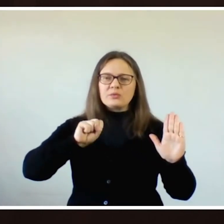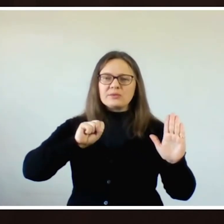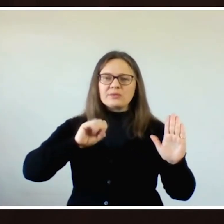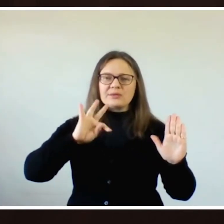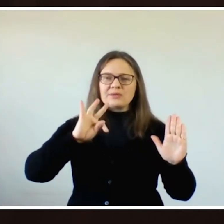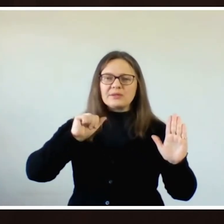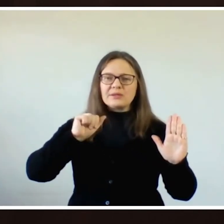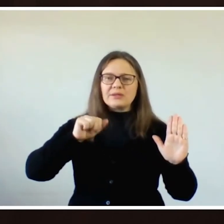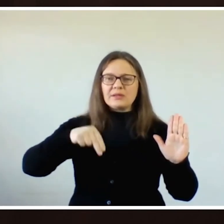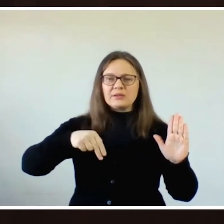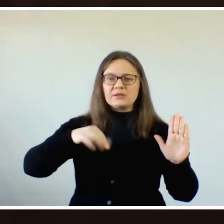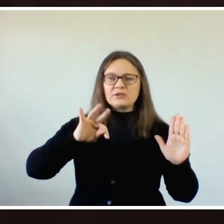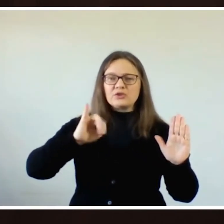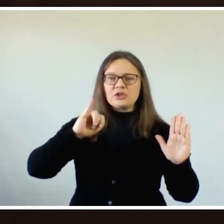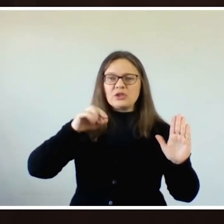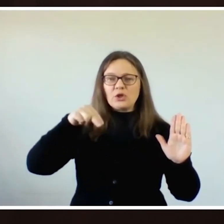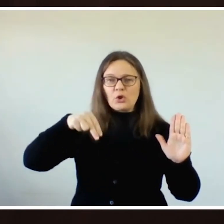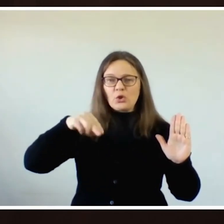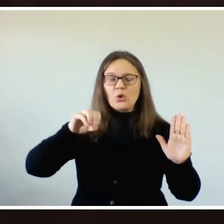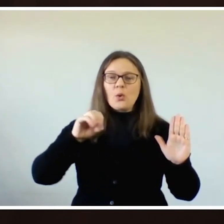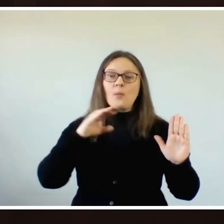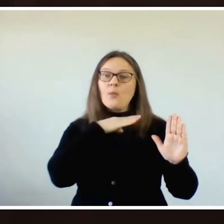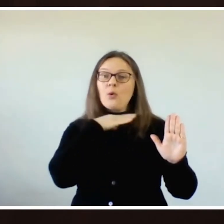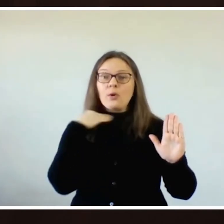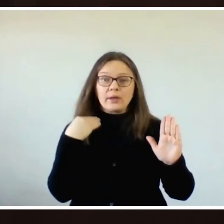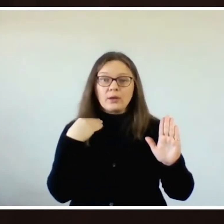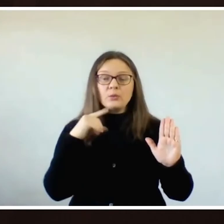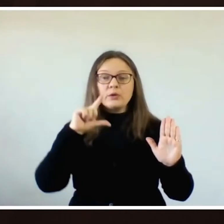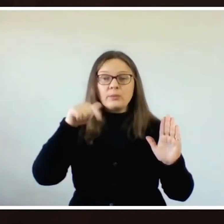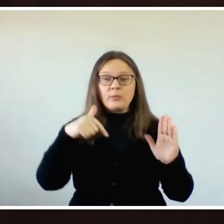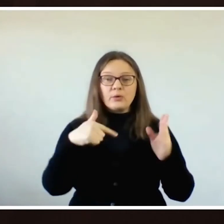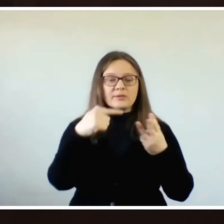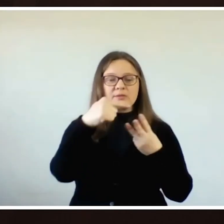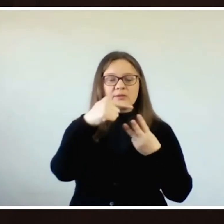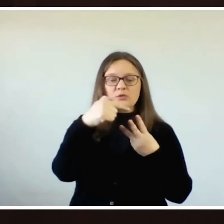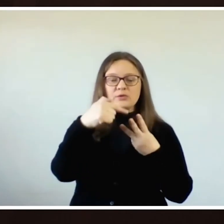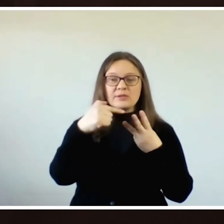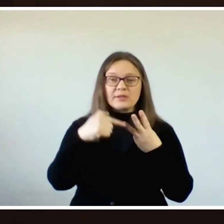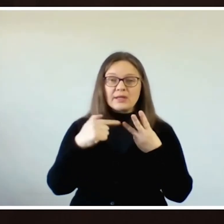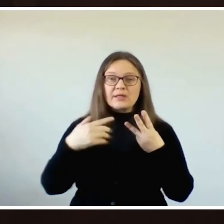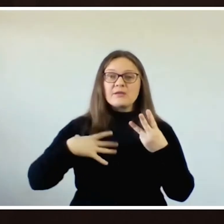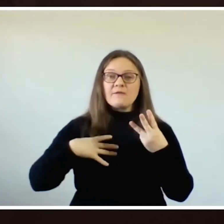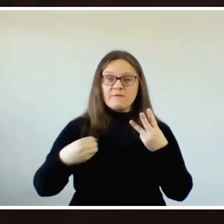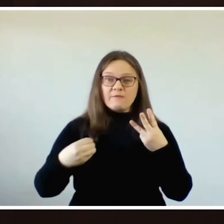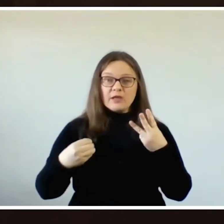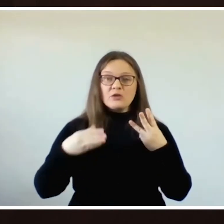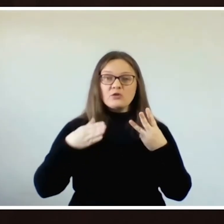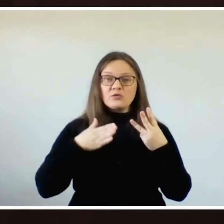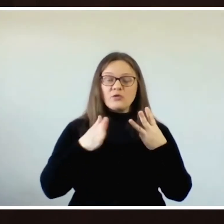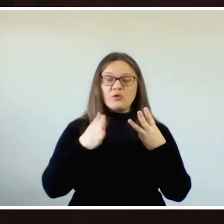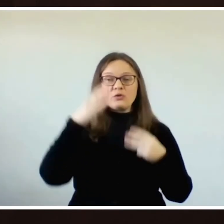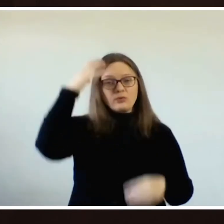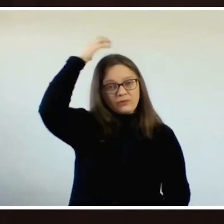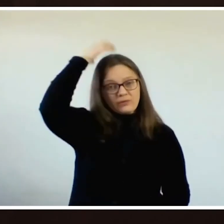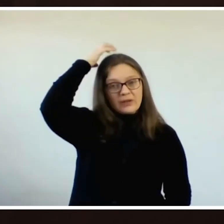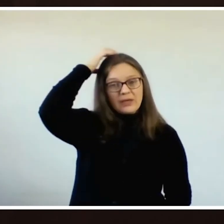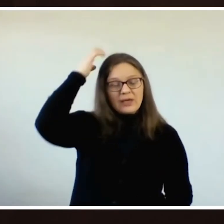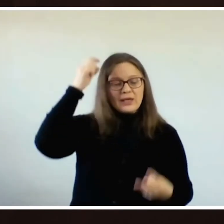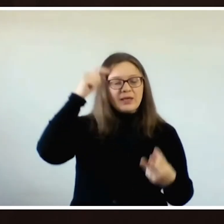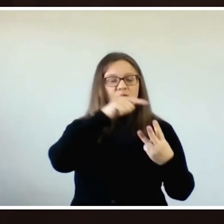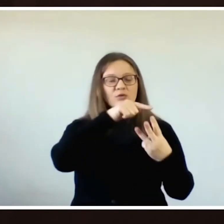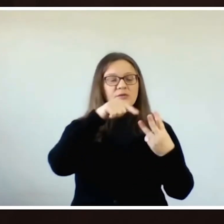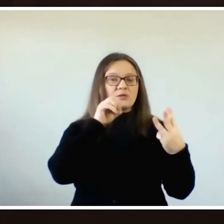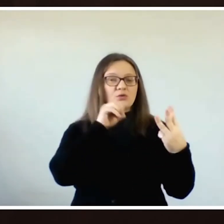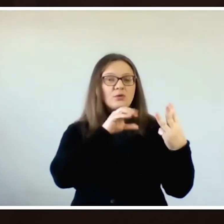ele morreu. Foi sucedido por seus 3 filhos, e os 3 filhos foram educados na fé do Evangelho, e foram